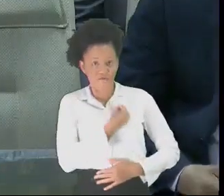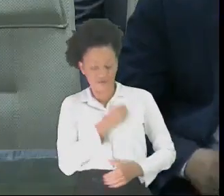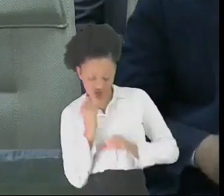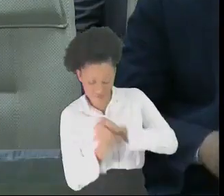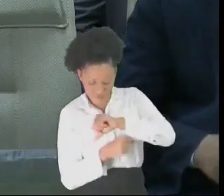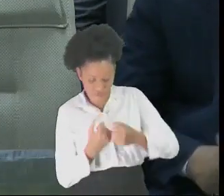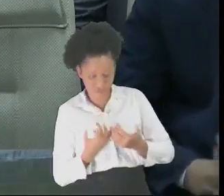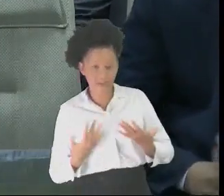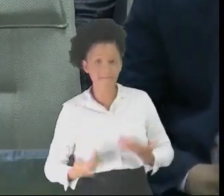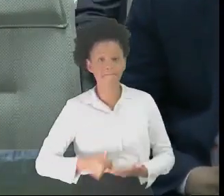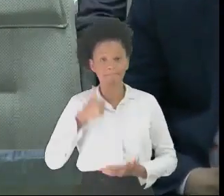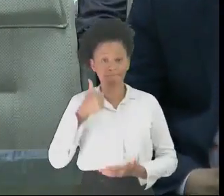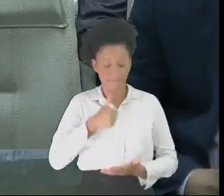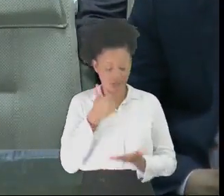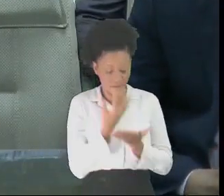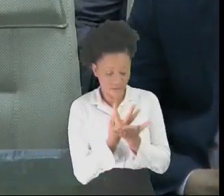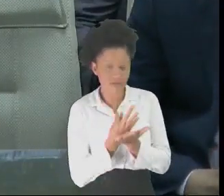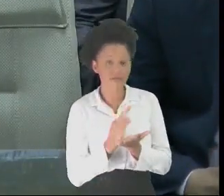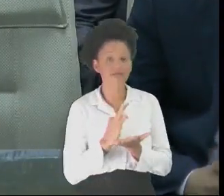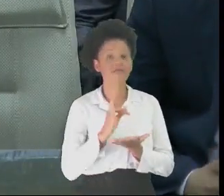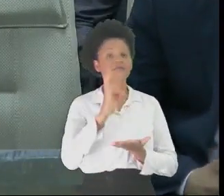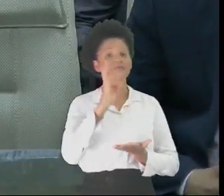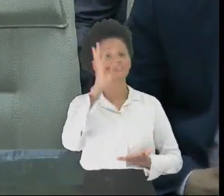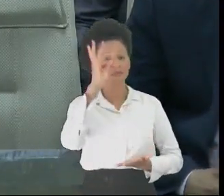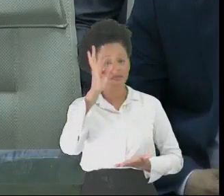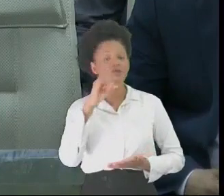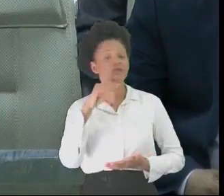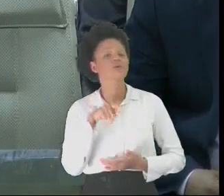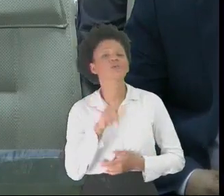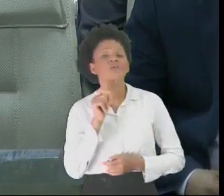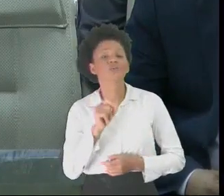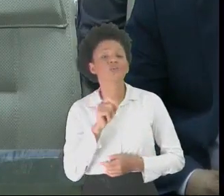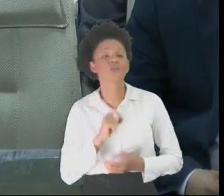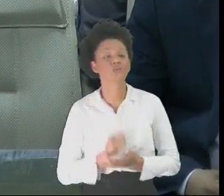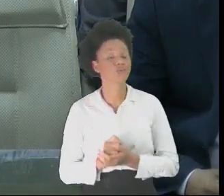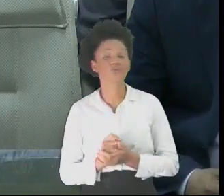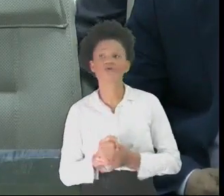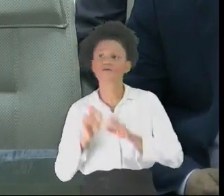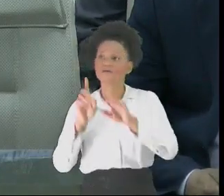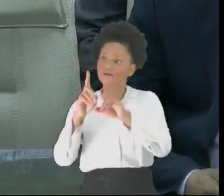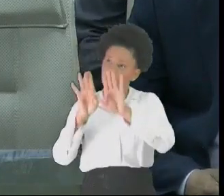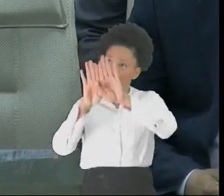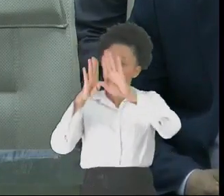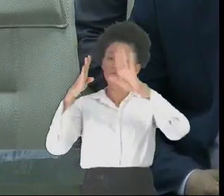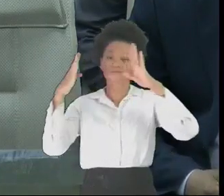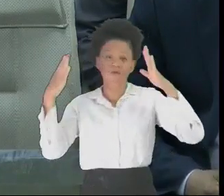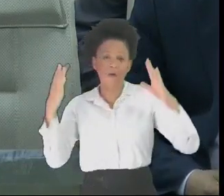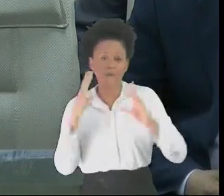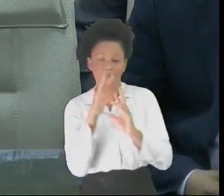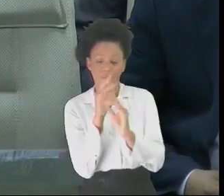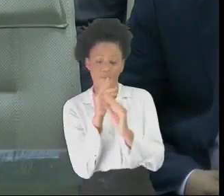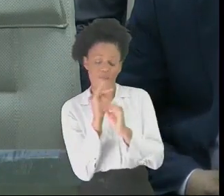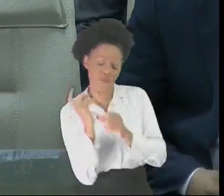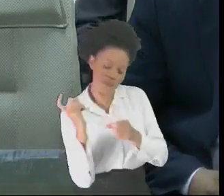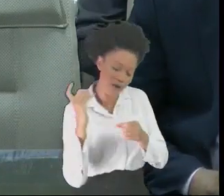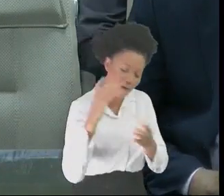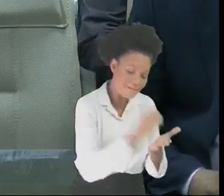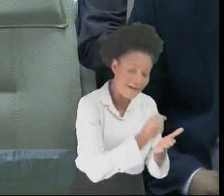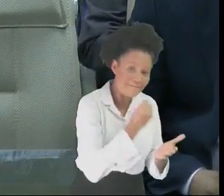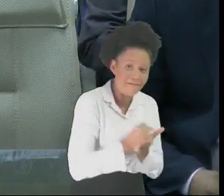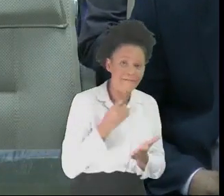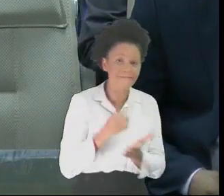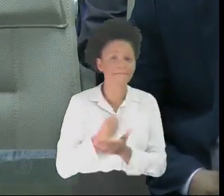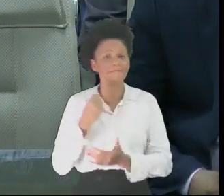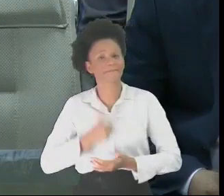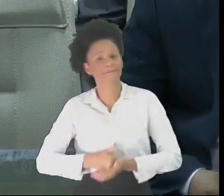Tessalonicenses? Primeiro Tessalonicenses, esse aí é o chamado arrebatamento. Primeira carta aos Tessalonicenses